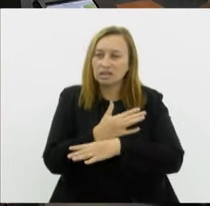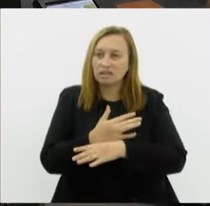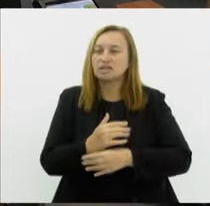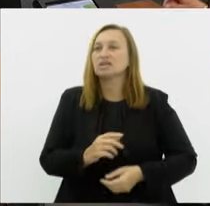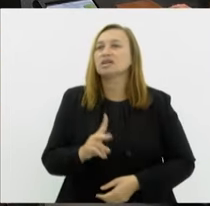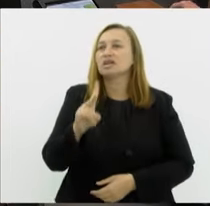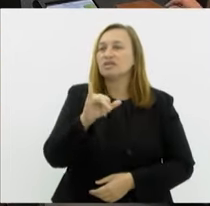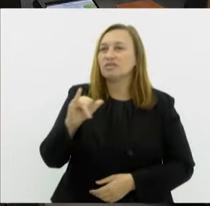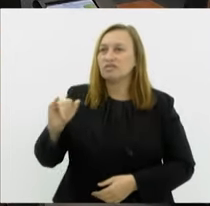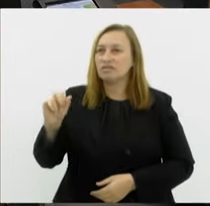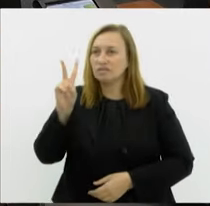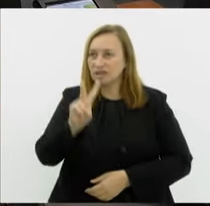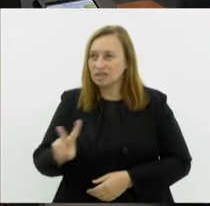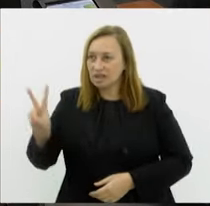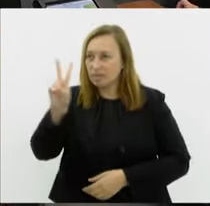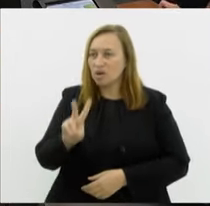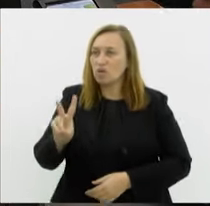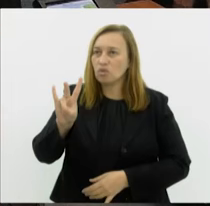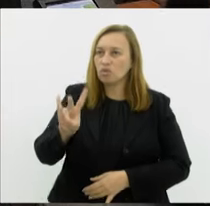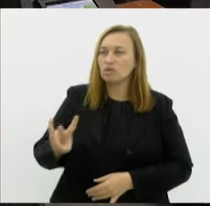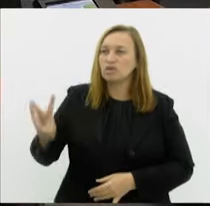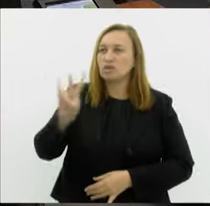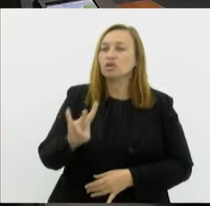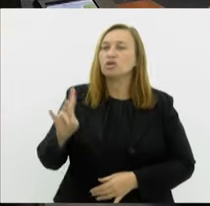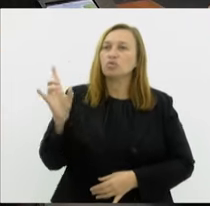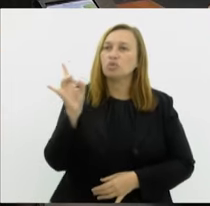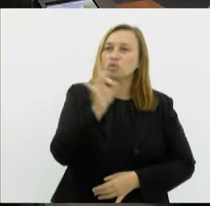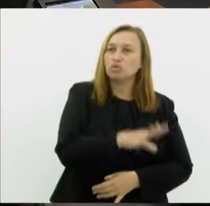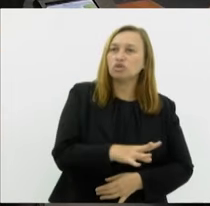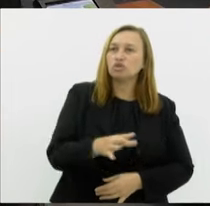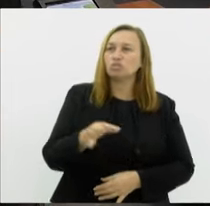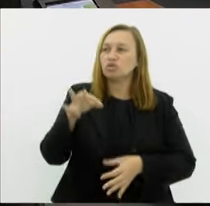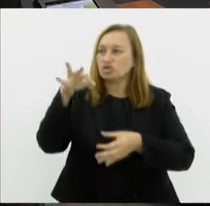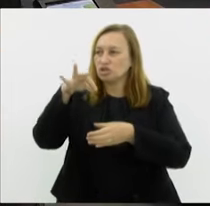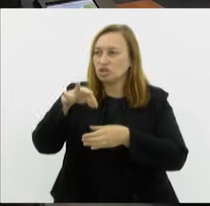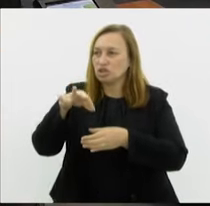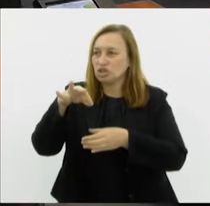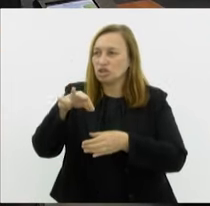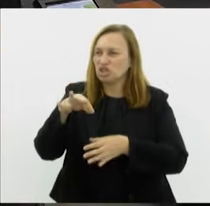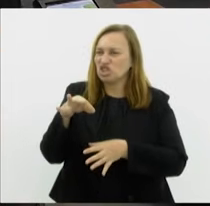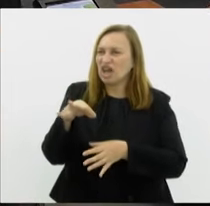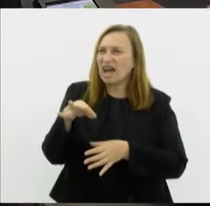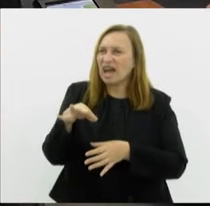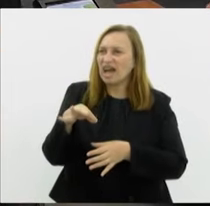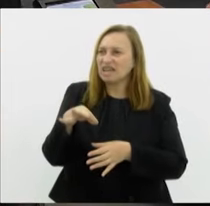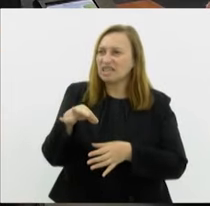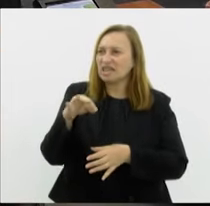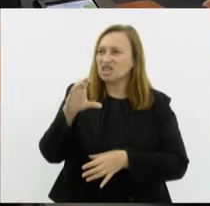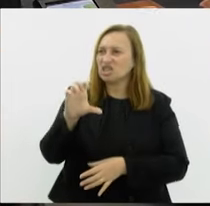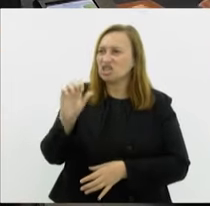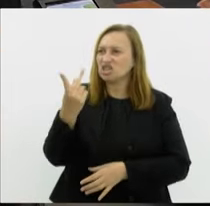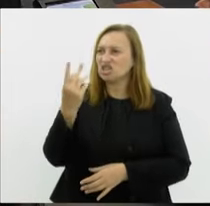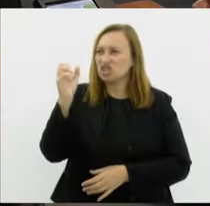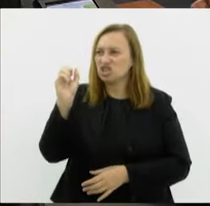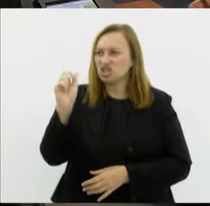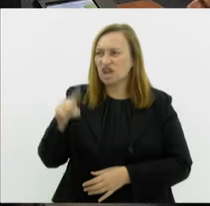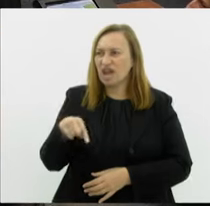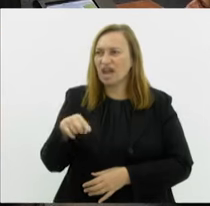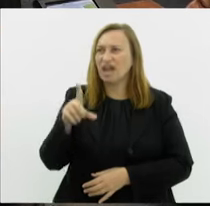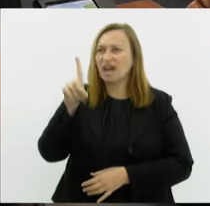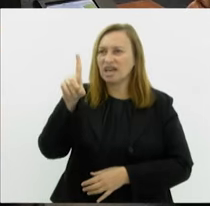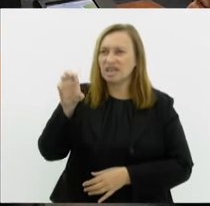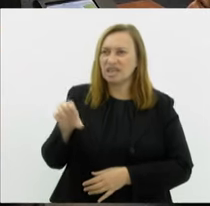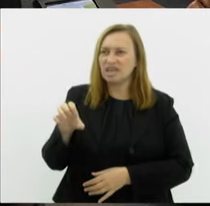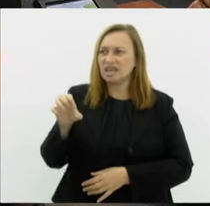último, fui a um chá de revelação, que, na verdade, era uma feijoada de revelação do